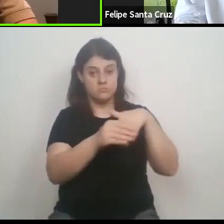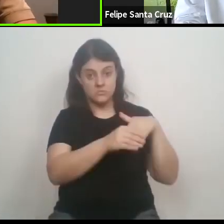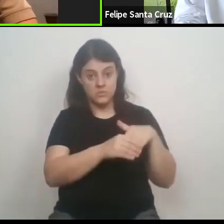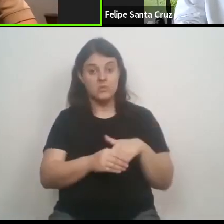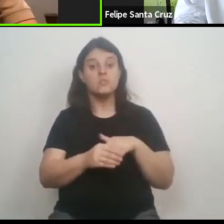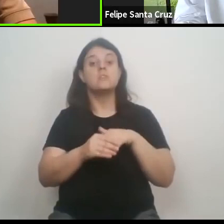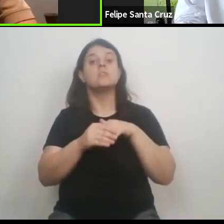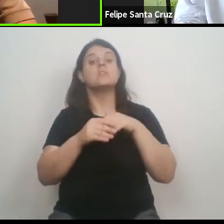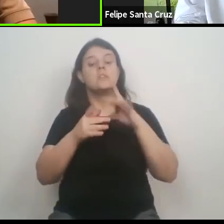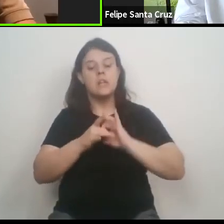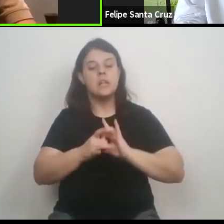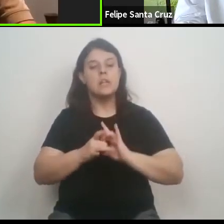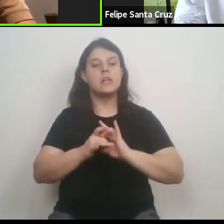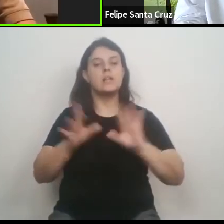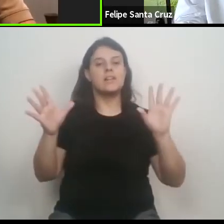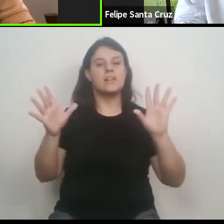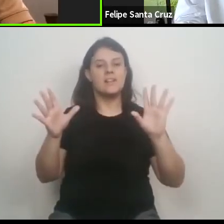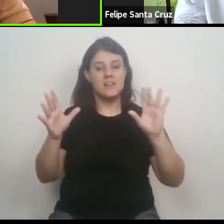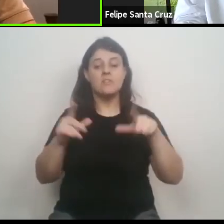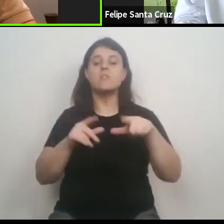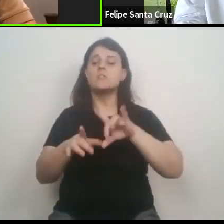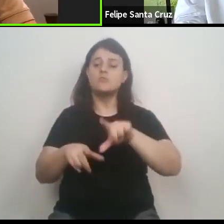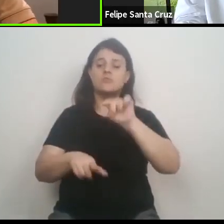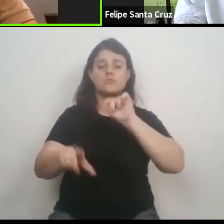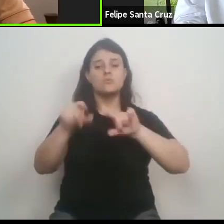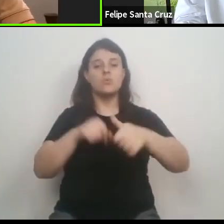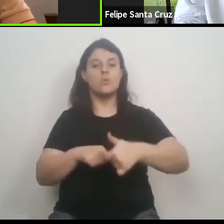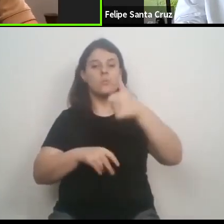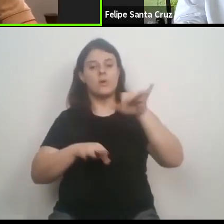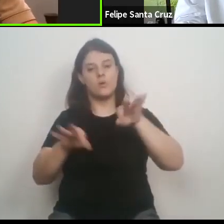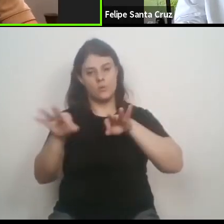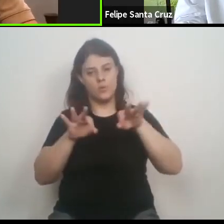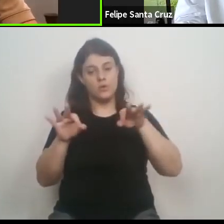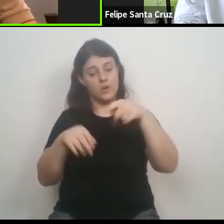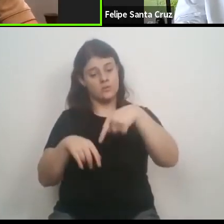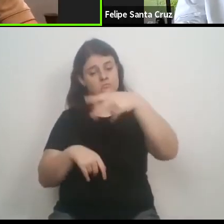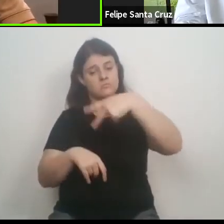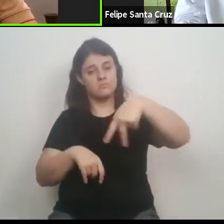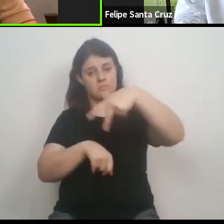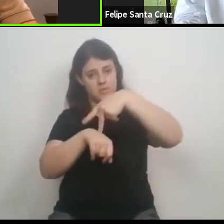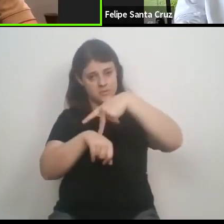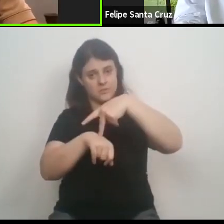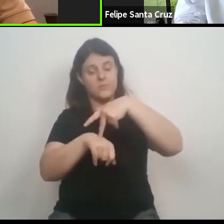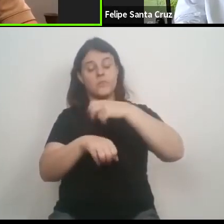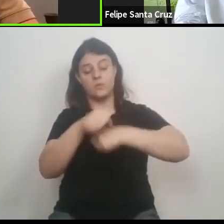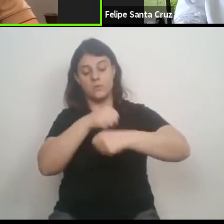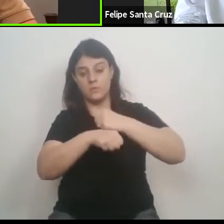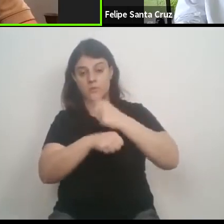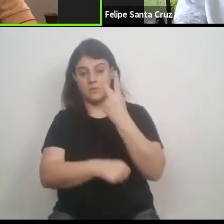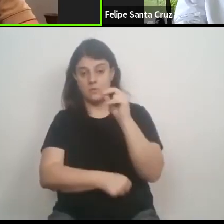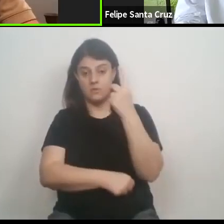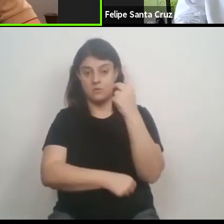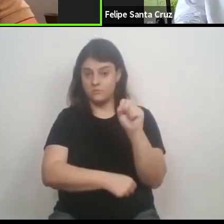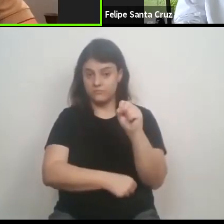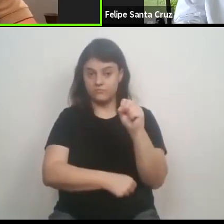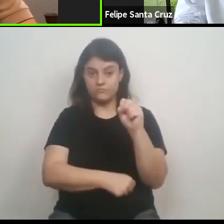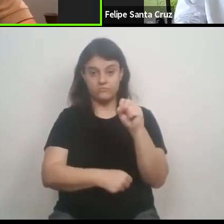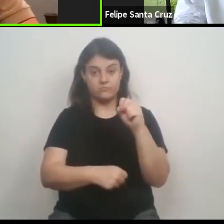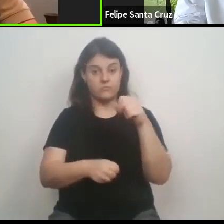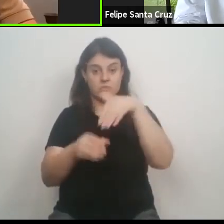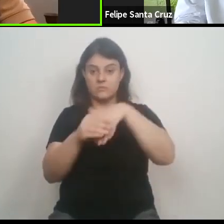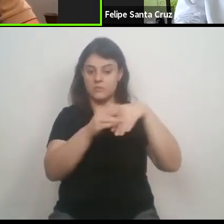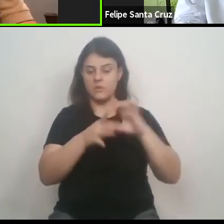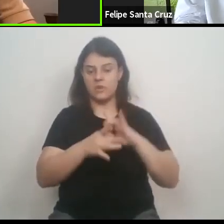efetivamente livres, escolher o melhor projeto para o país. As eleições de 2018 não foram eleições